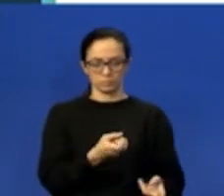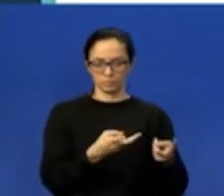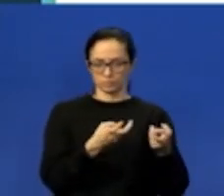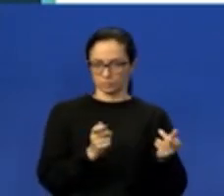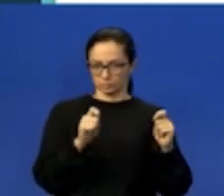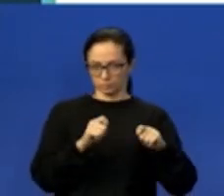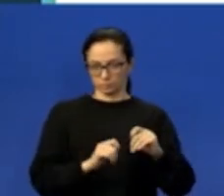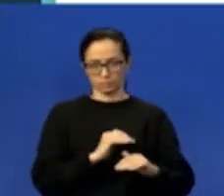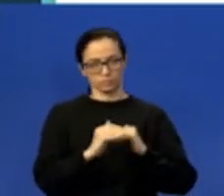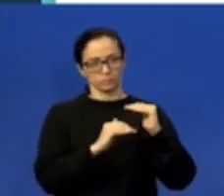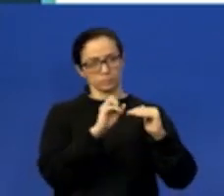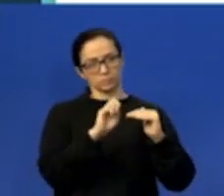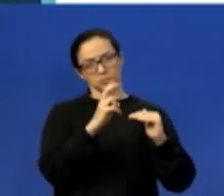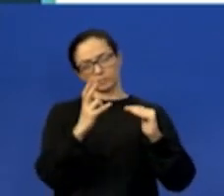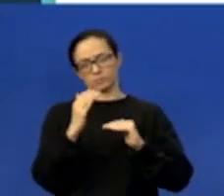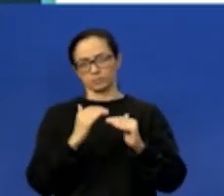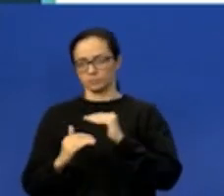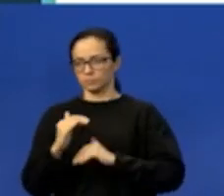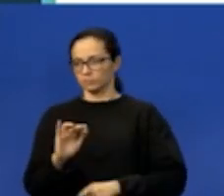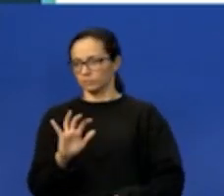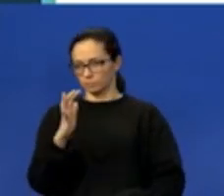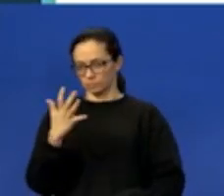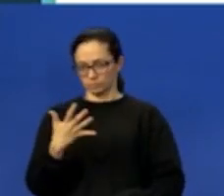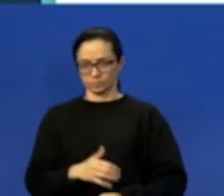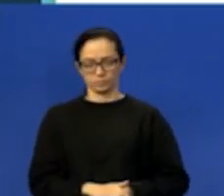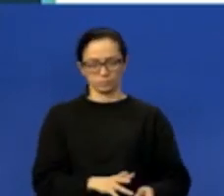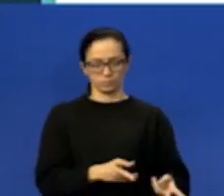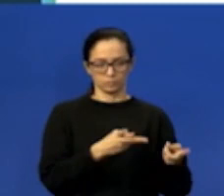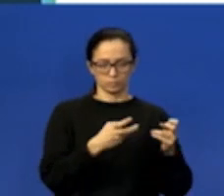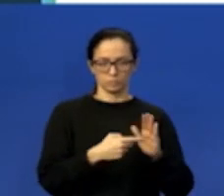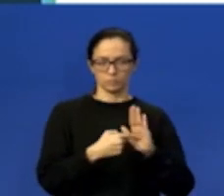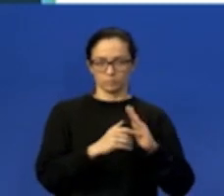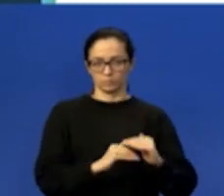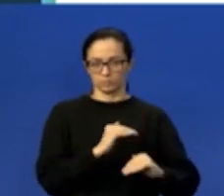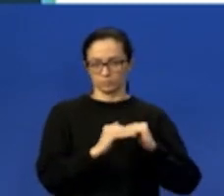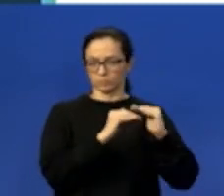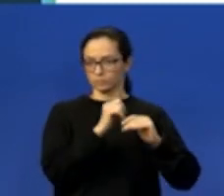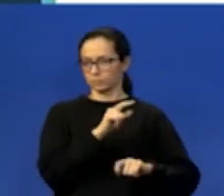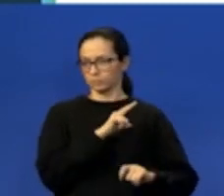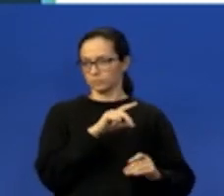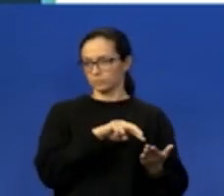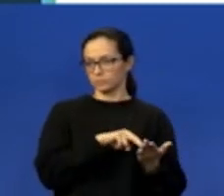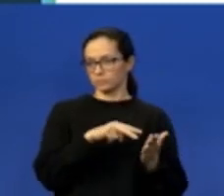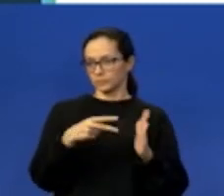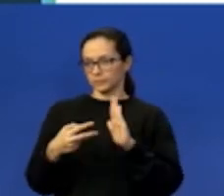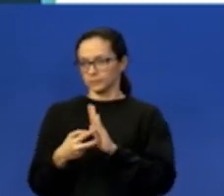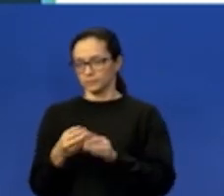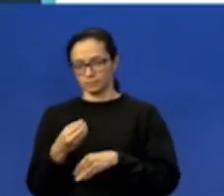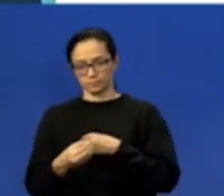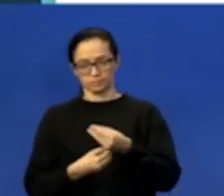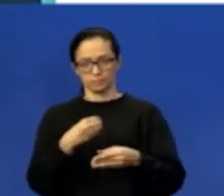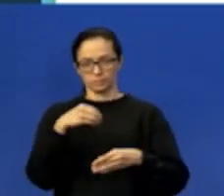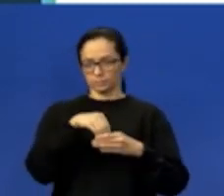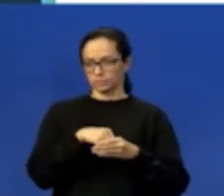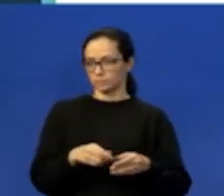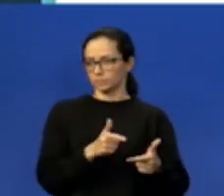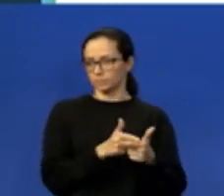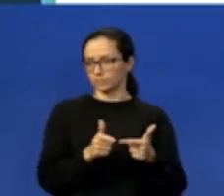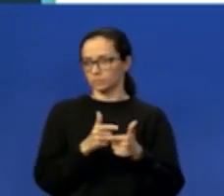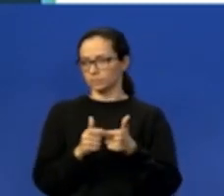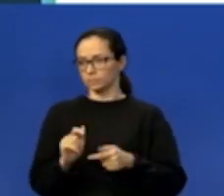estar aumentadas ou diminuídas. Quando essas células do sangue elas estiverem aumentadas, significa que o indivíduo ele está com uma